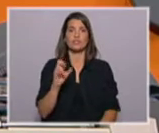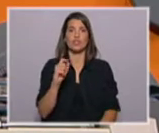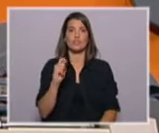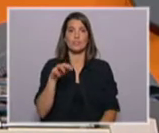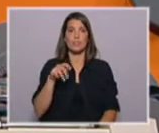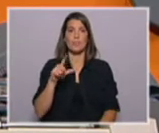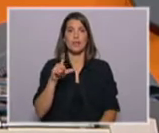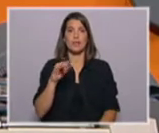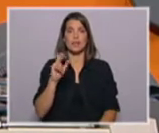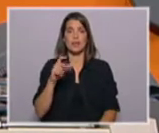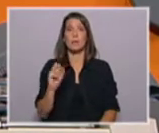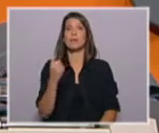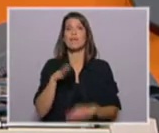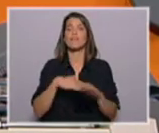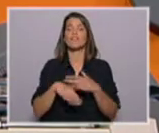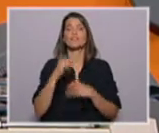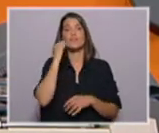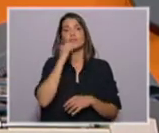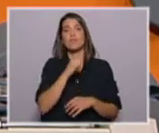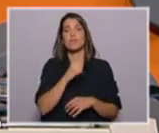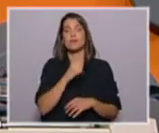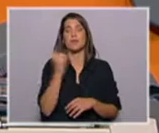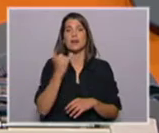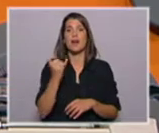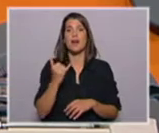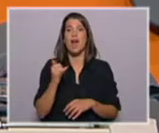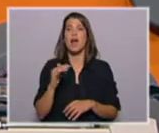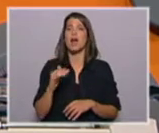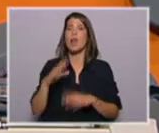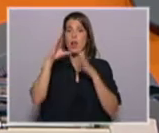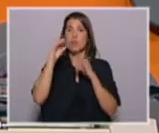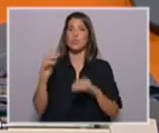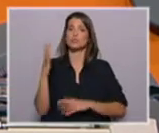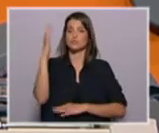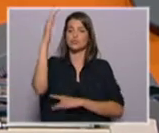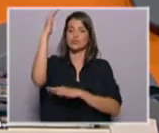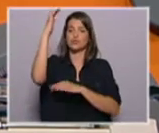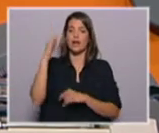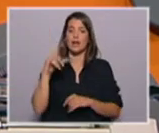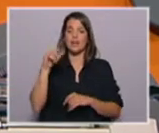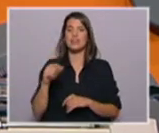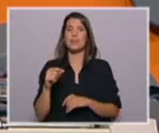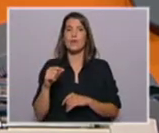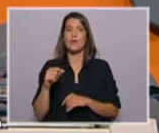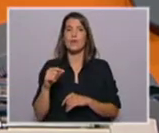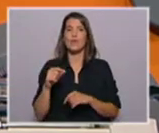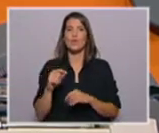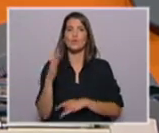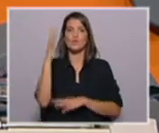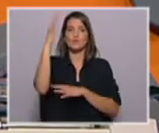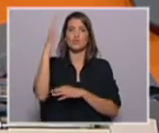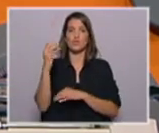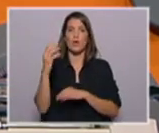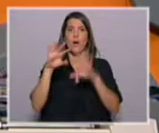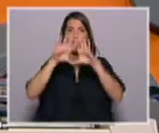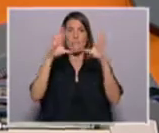filme de ficção com uma viagem à Lua e um foguetão entrar por um olho do próprio planeta, tudo